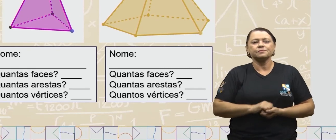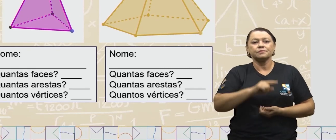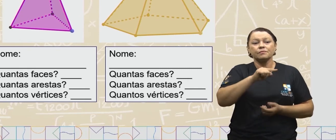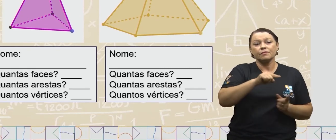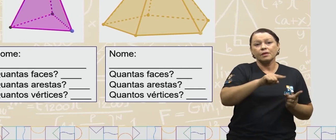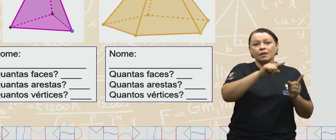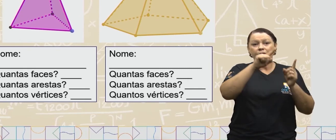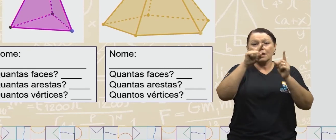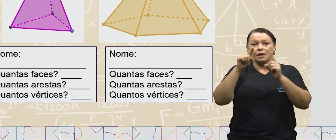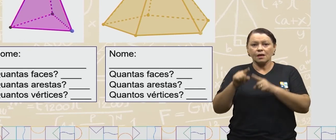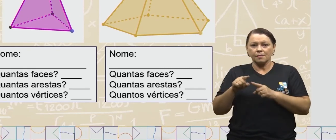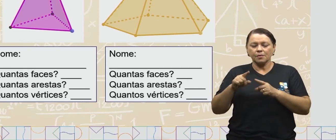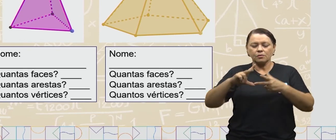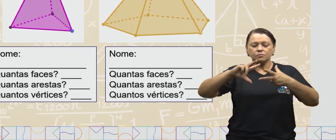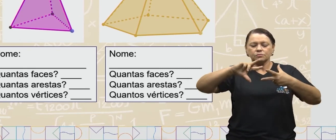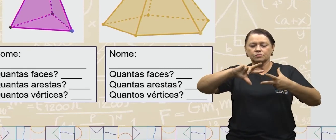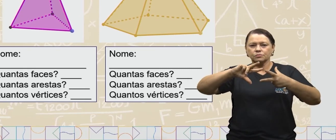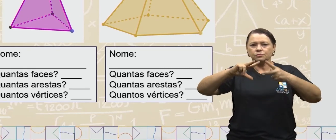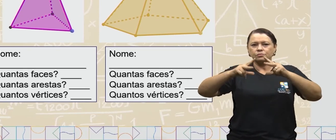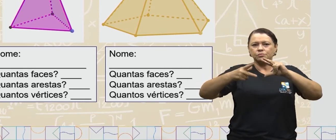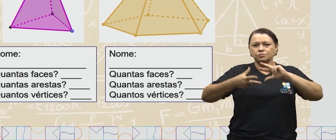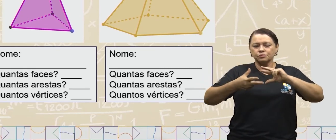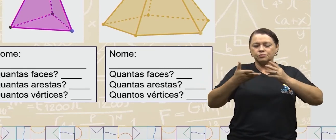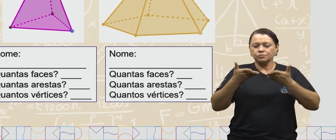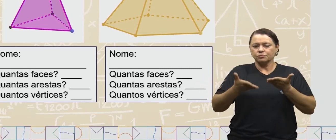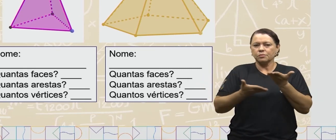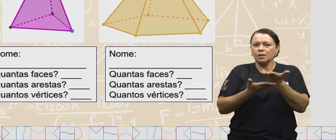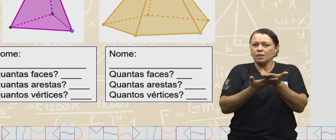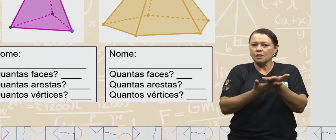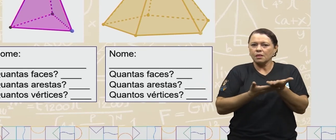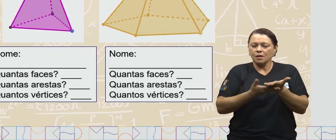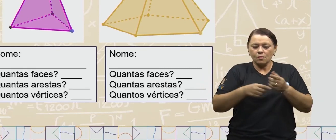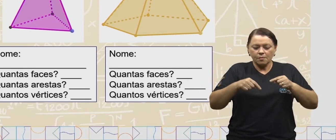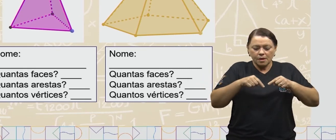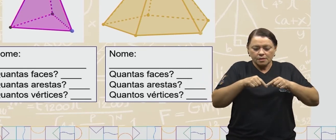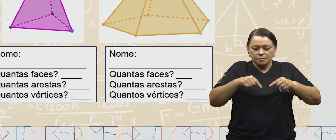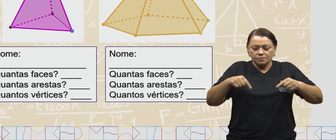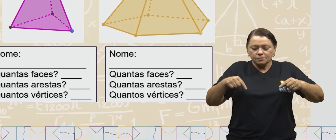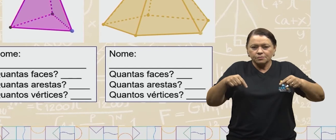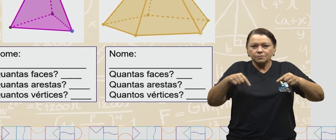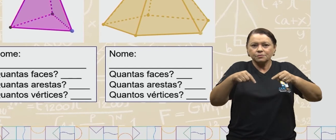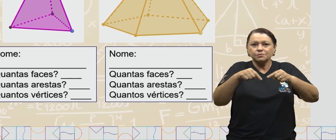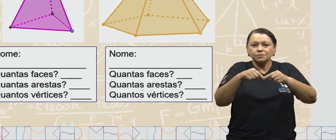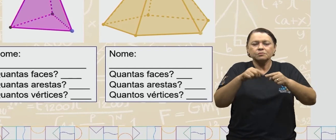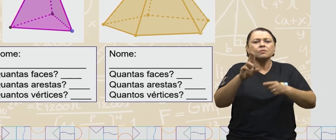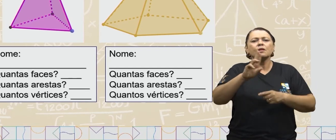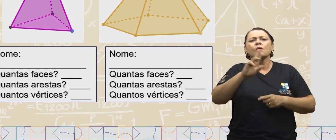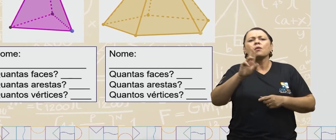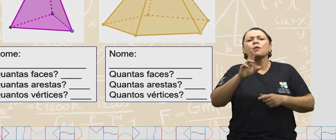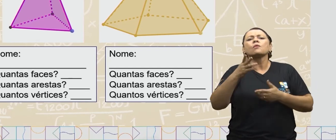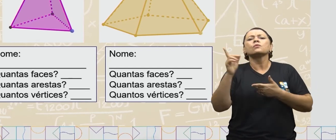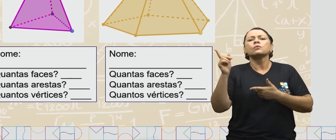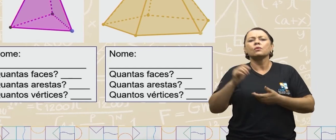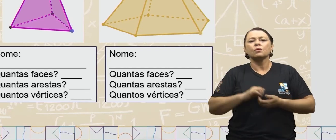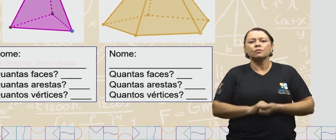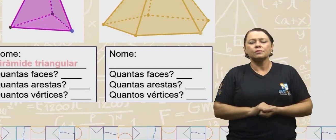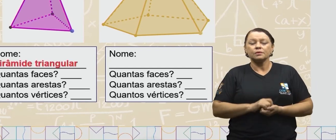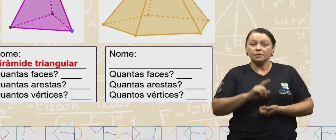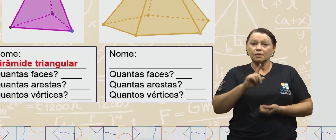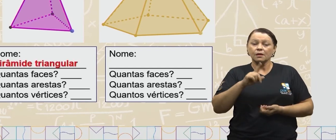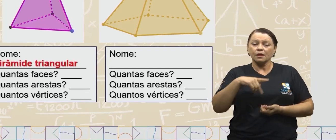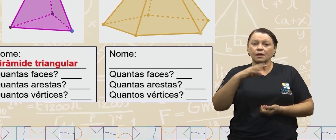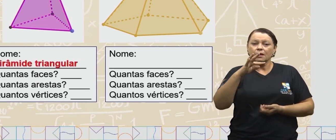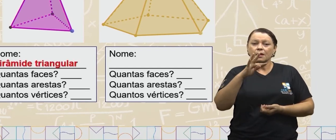nós temos aí este poliedro que tem uma base em um triângulo. Como é o nome deste poliedro?